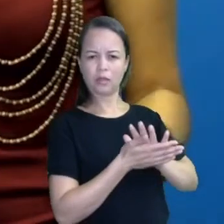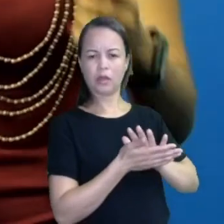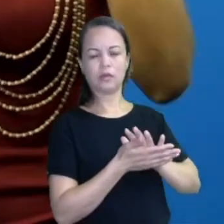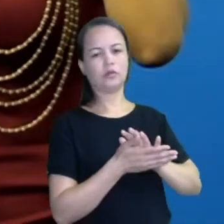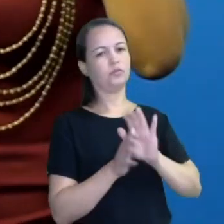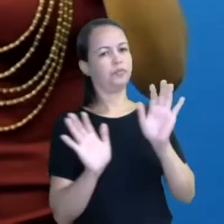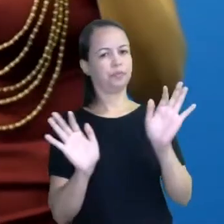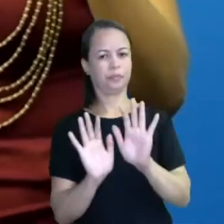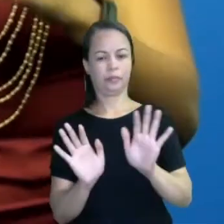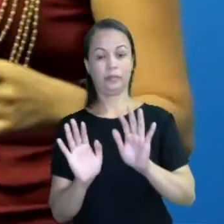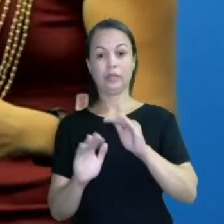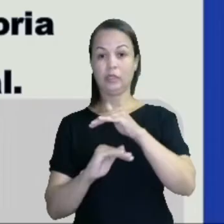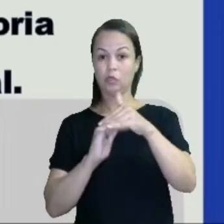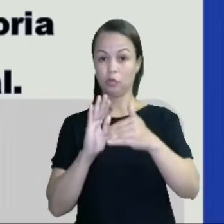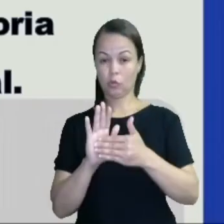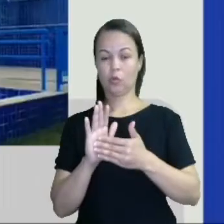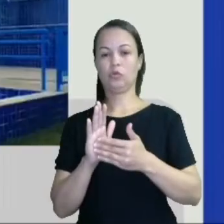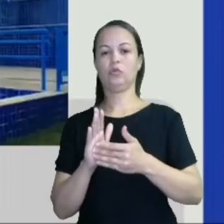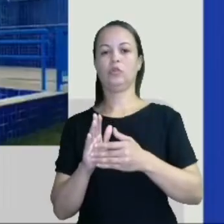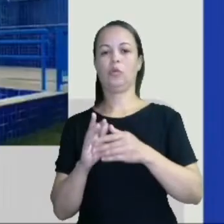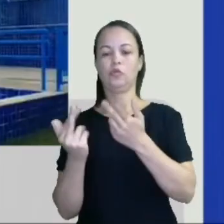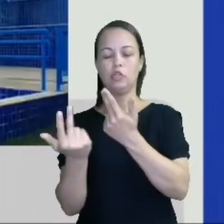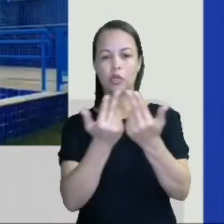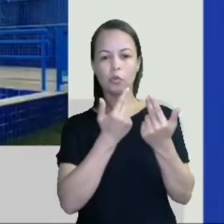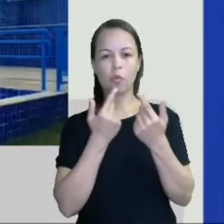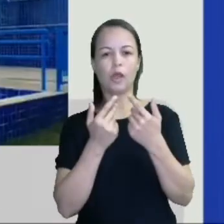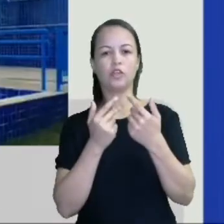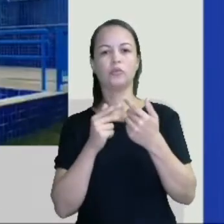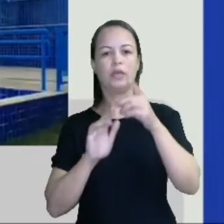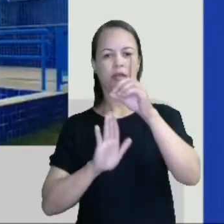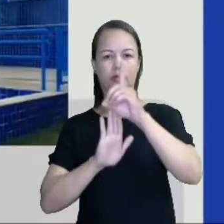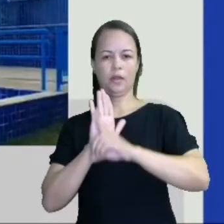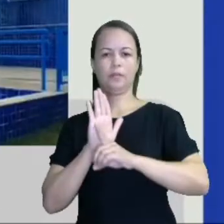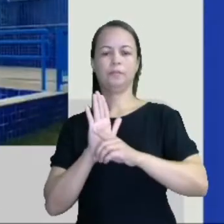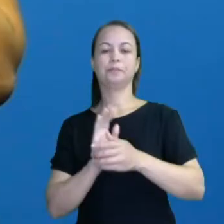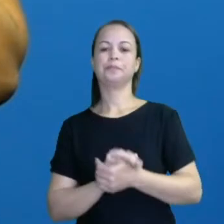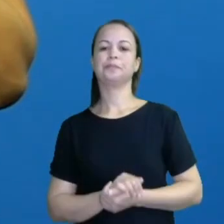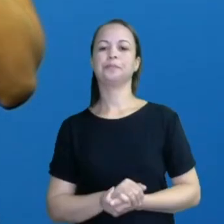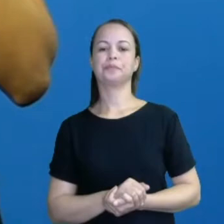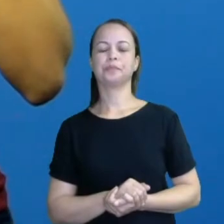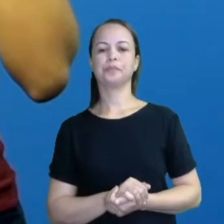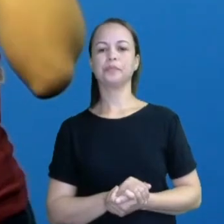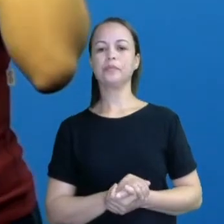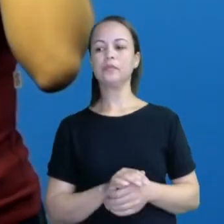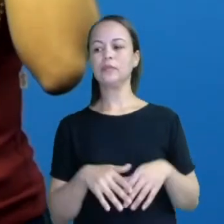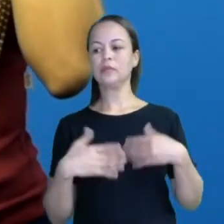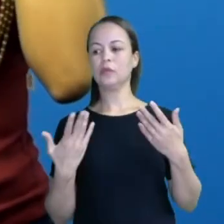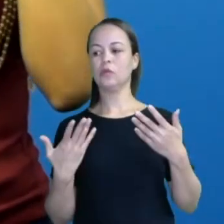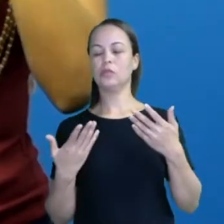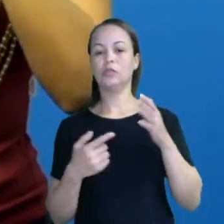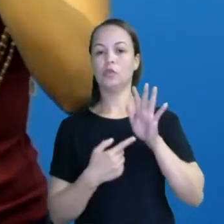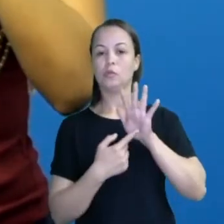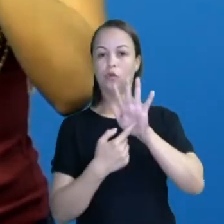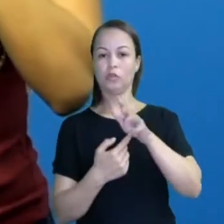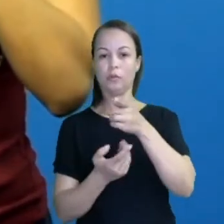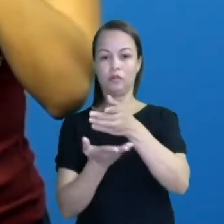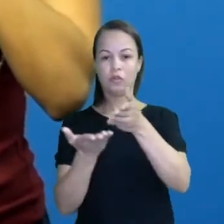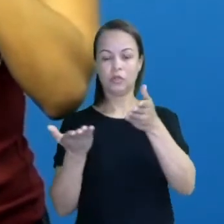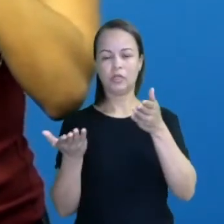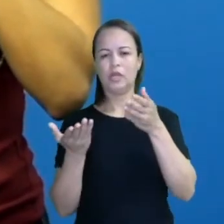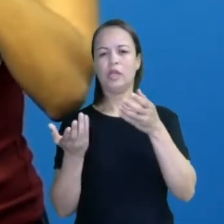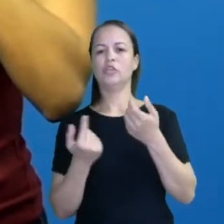bom? Pensem nisso. E trouxe hoje aqui para vocês um videozinho